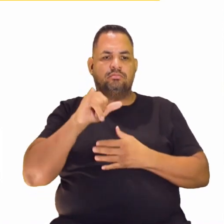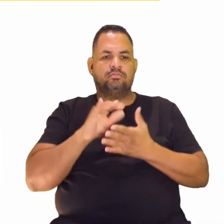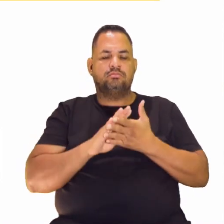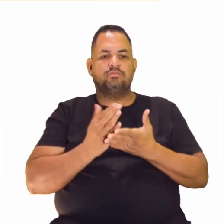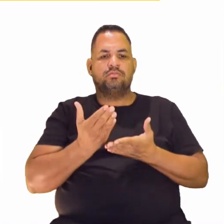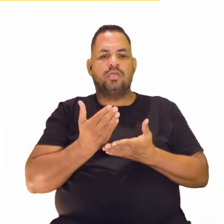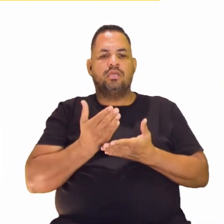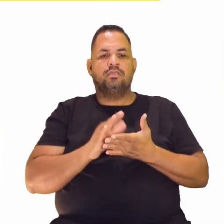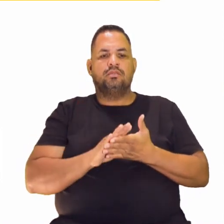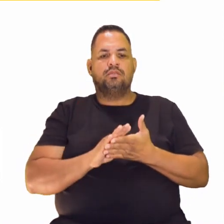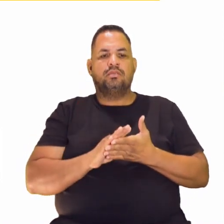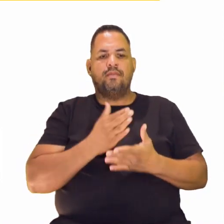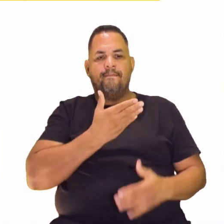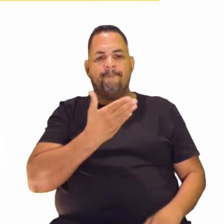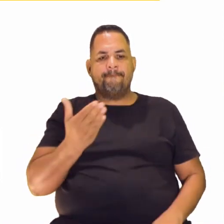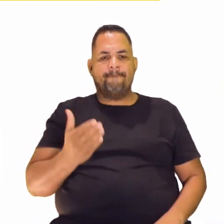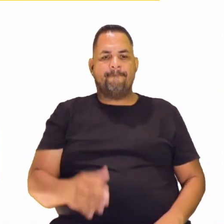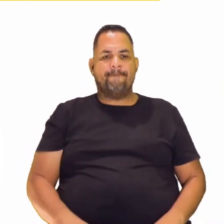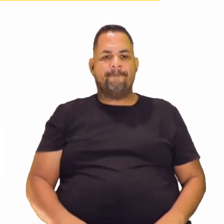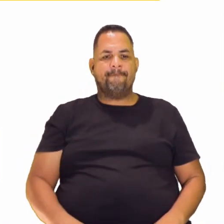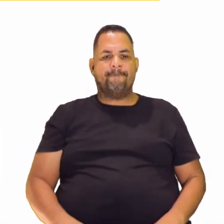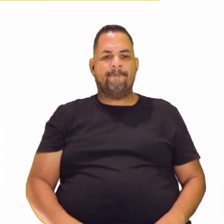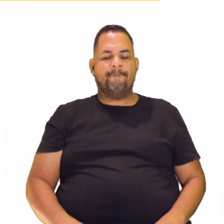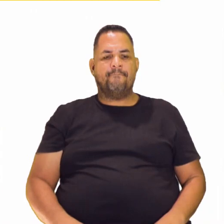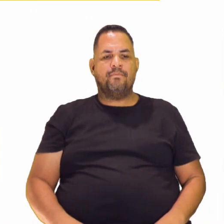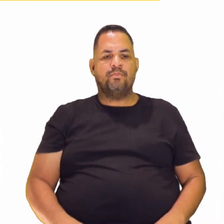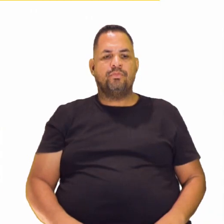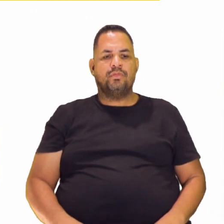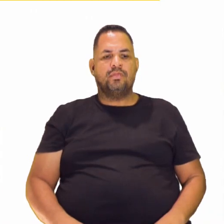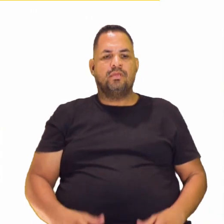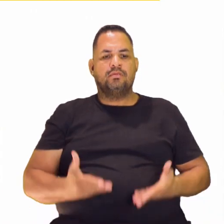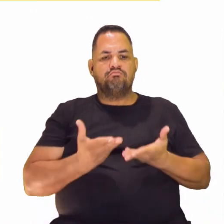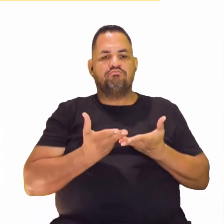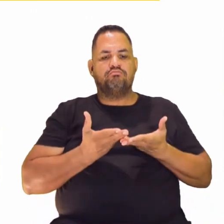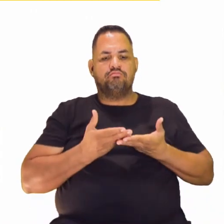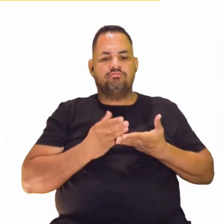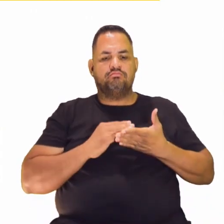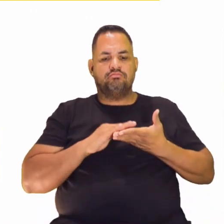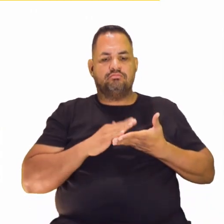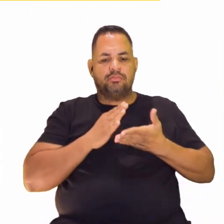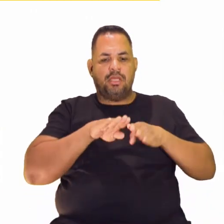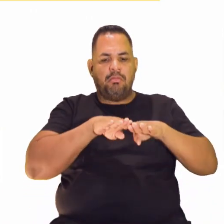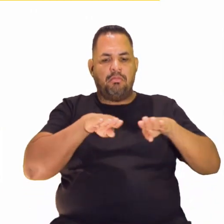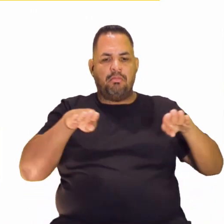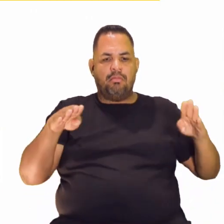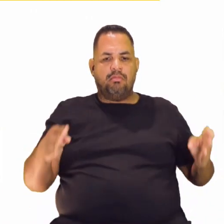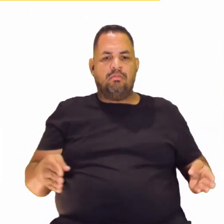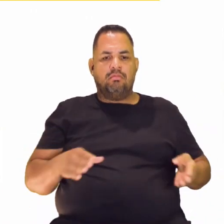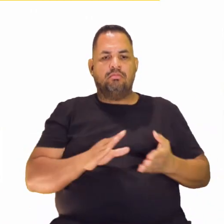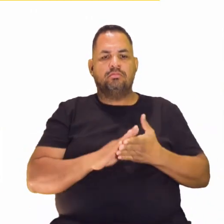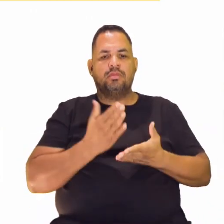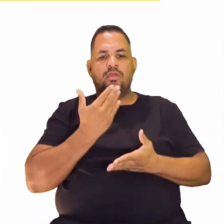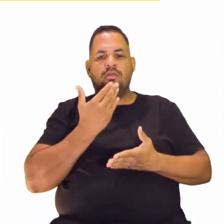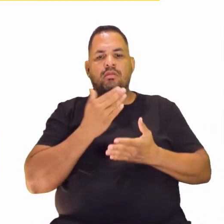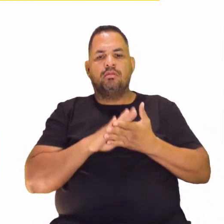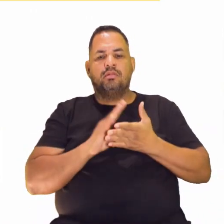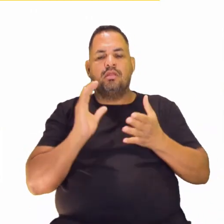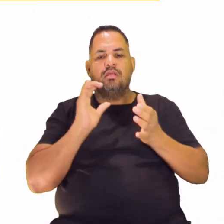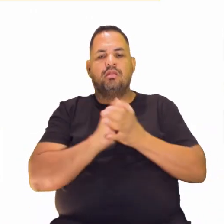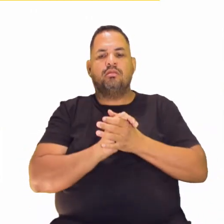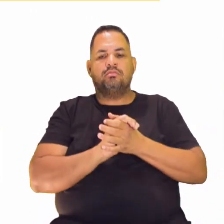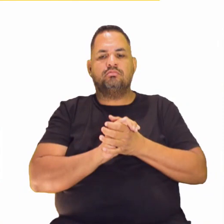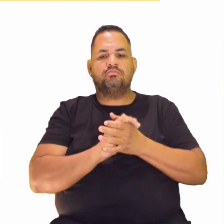Jean-Baptiste Debret, nele uma farta mesa devorada pelo casal é um ponto estratégico para